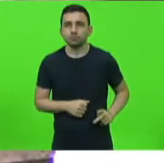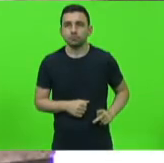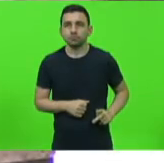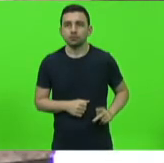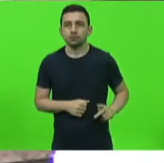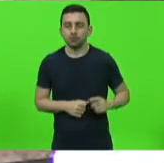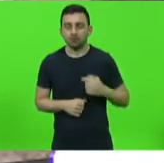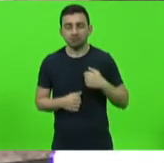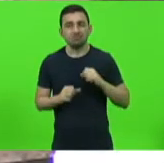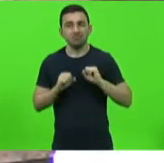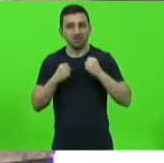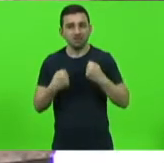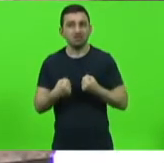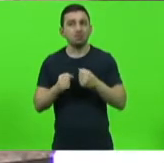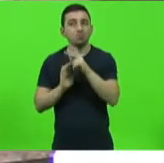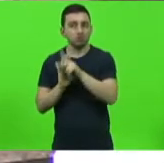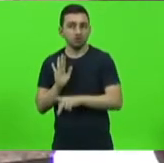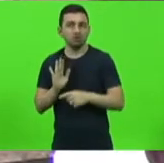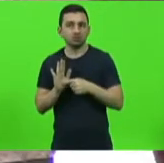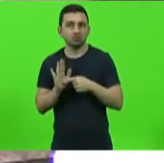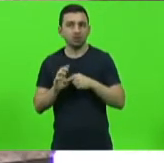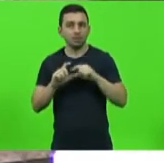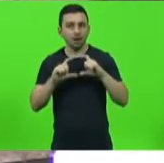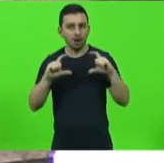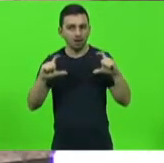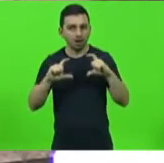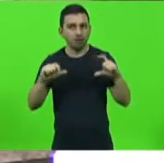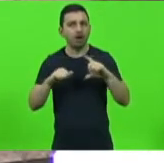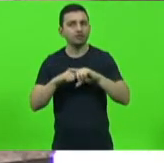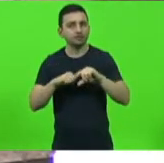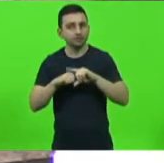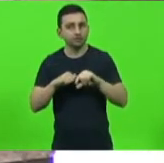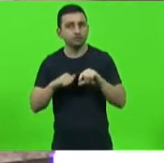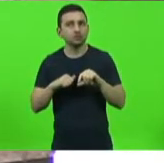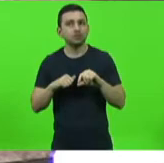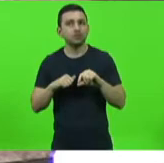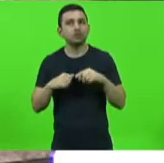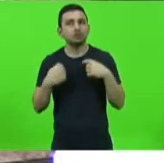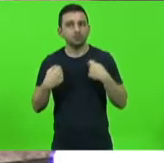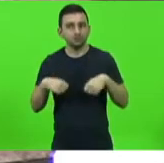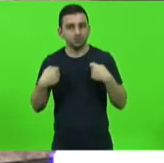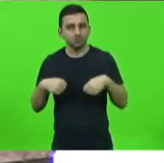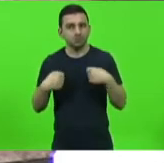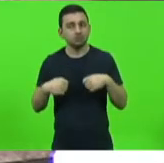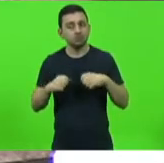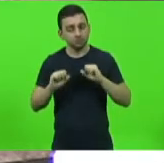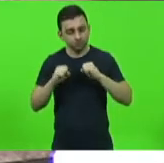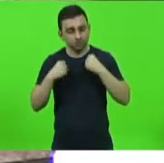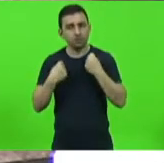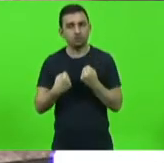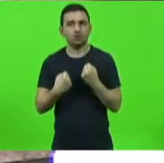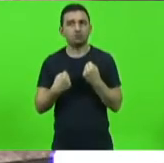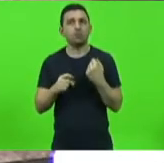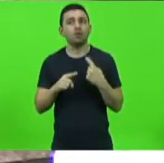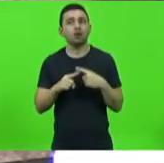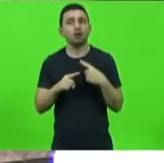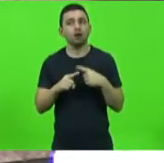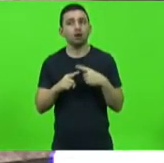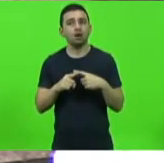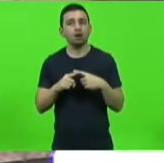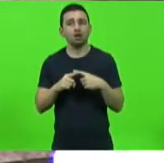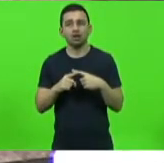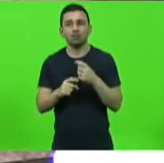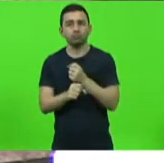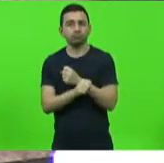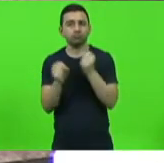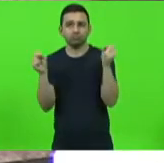projeto aqui, esse parágrafo e esse artigo, precisa rebolar aqui, porque é uma das maiores absurdos